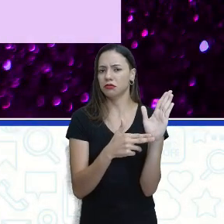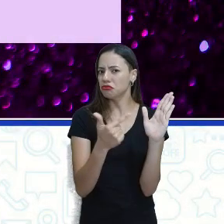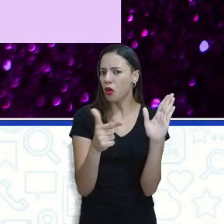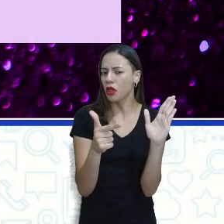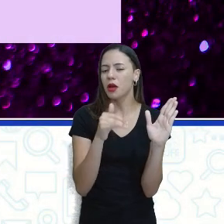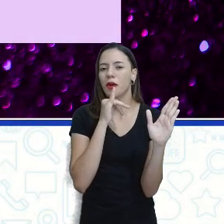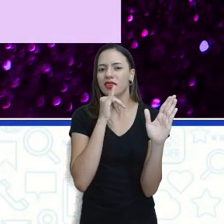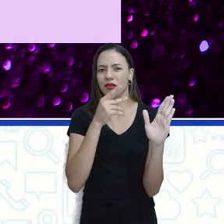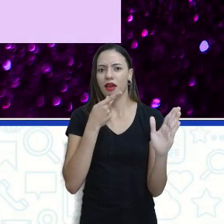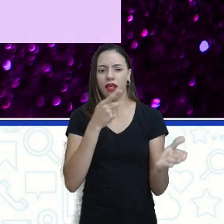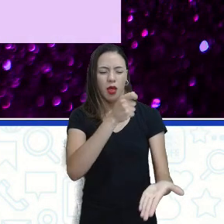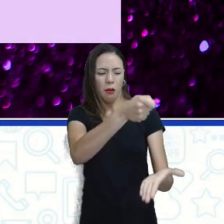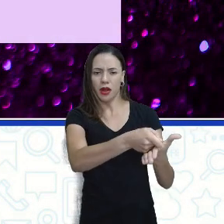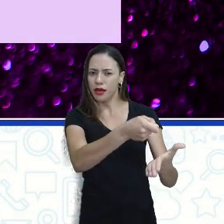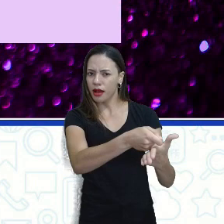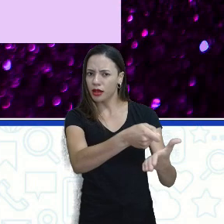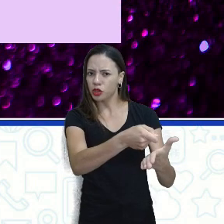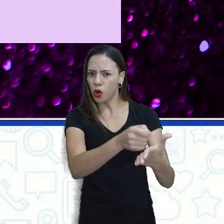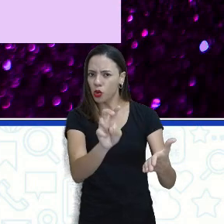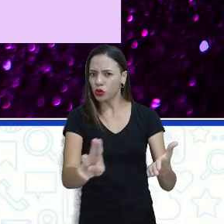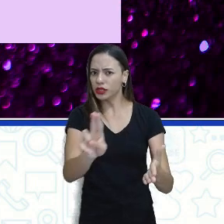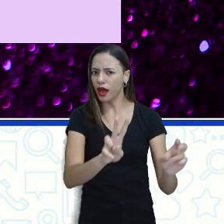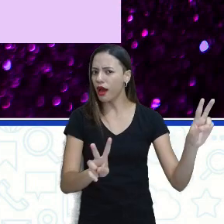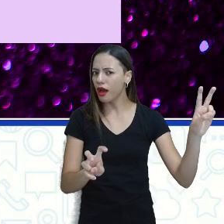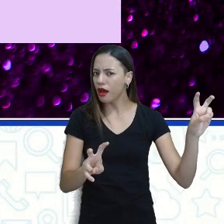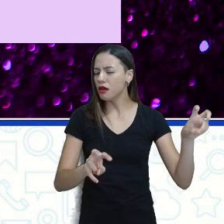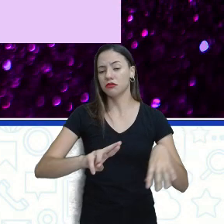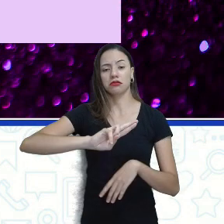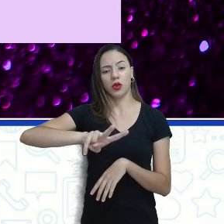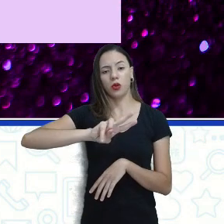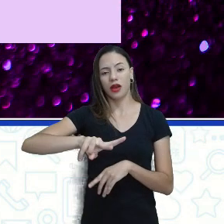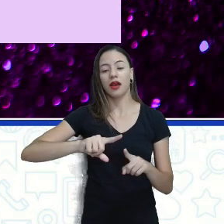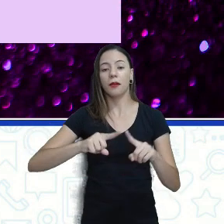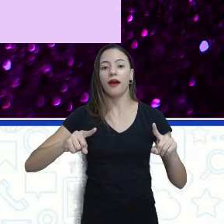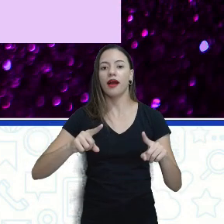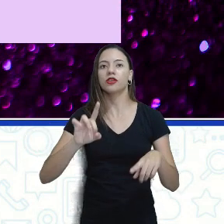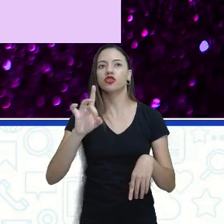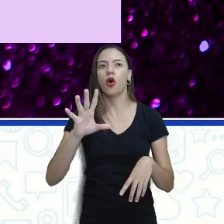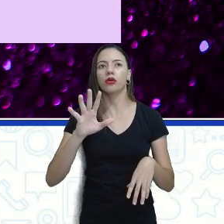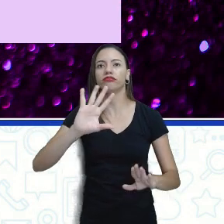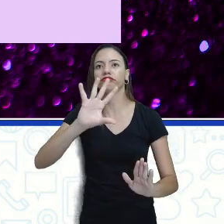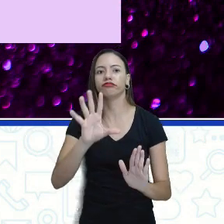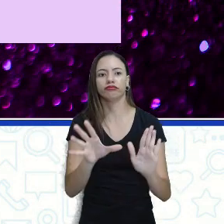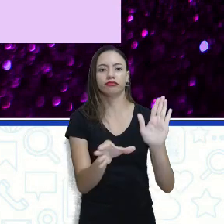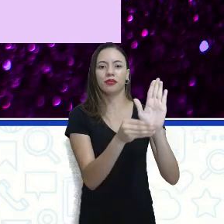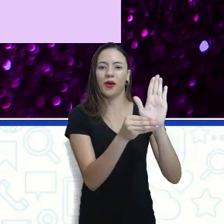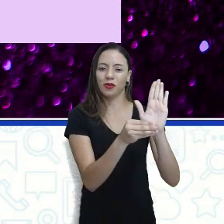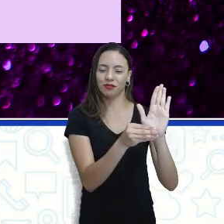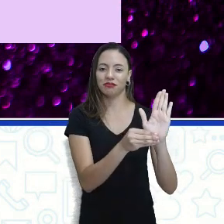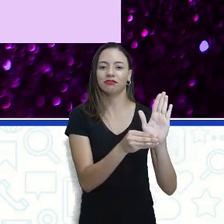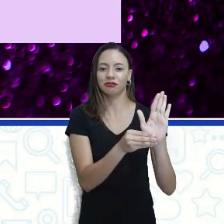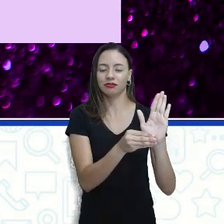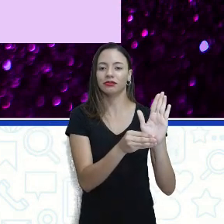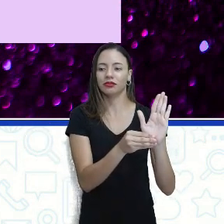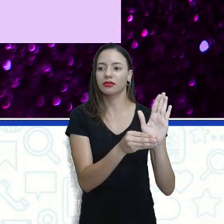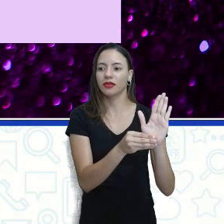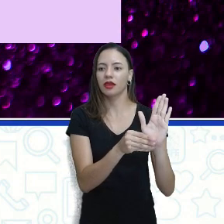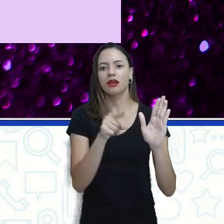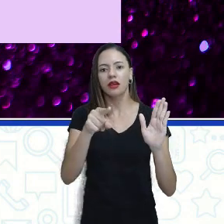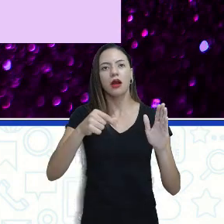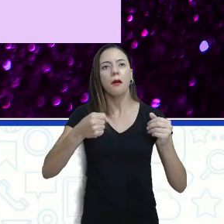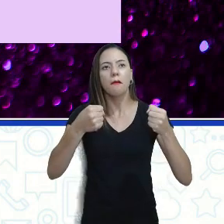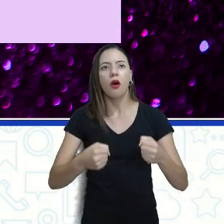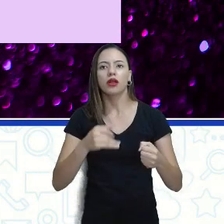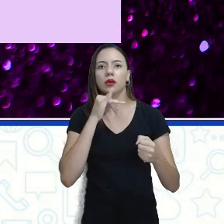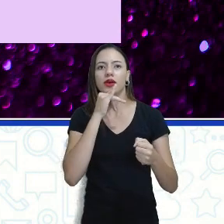dizendo se é obrigatório usar a citação. Não é. É só um extra, né? Uma ferramenta extra, algo que pode dar um